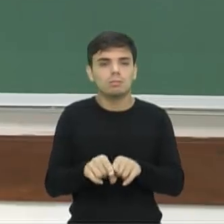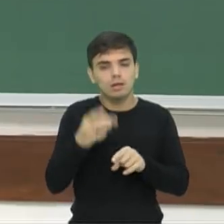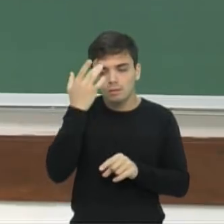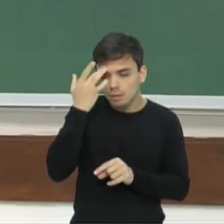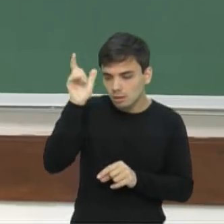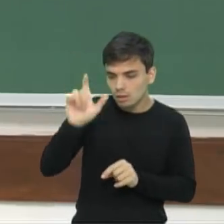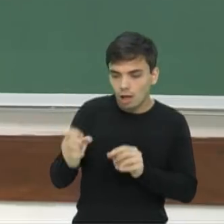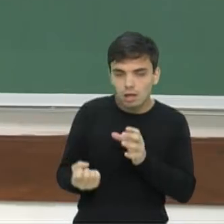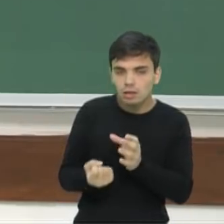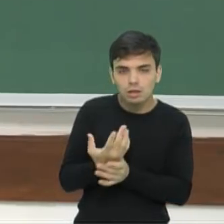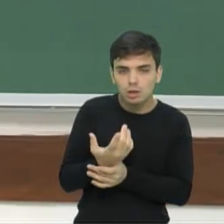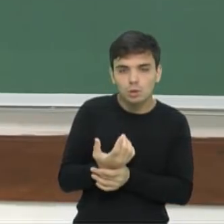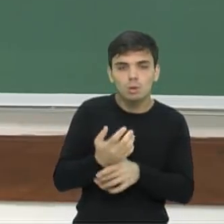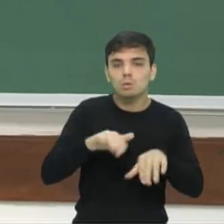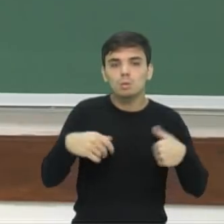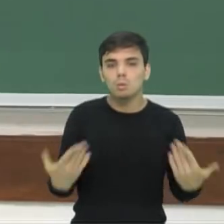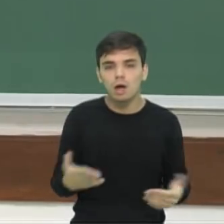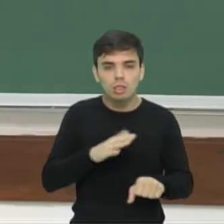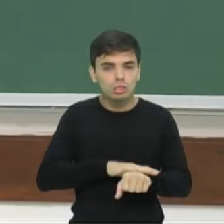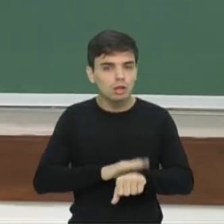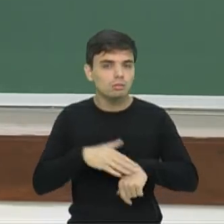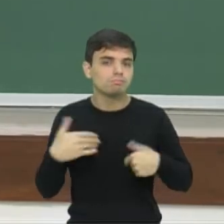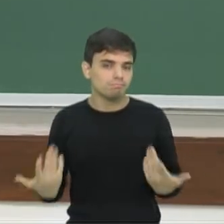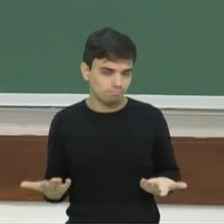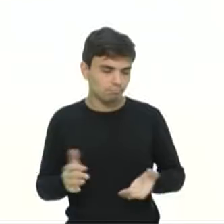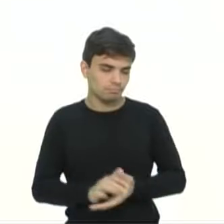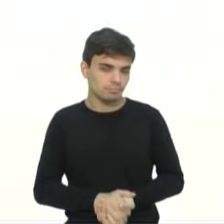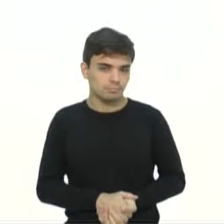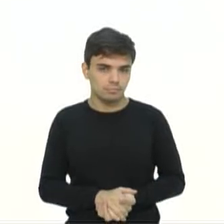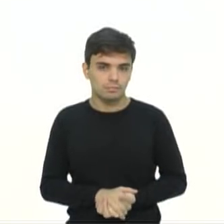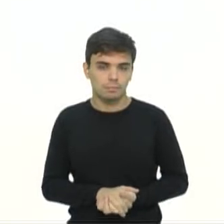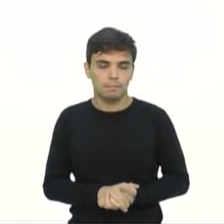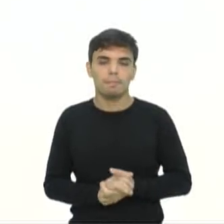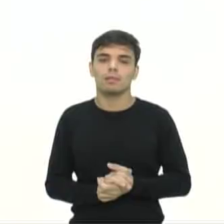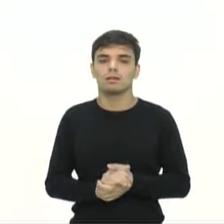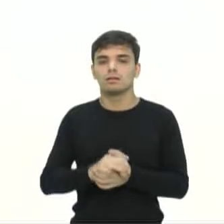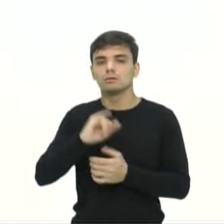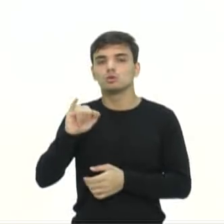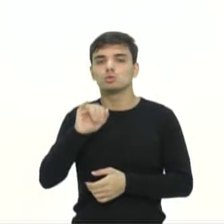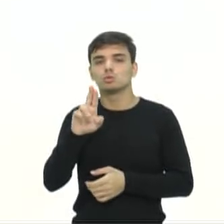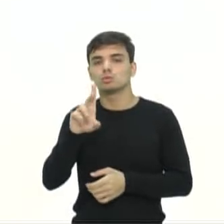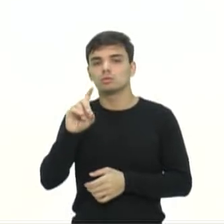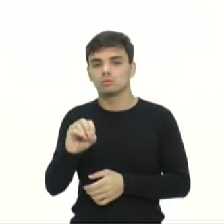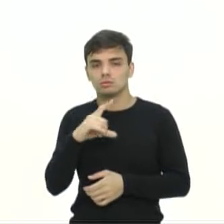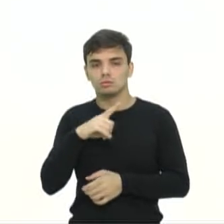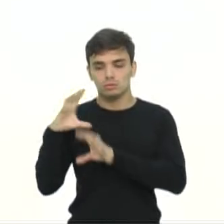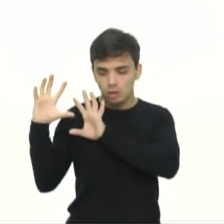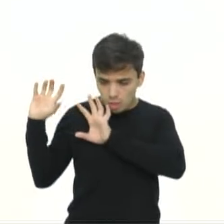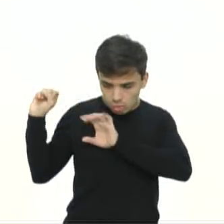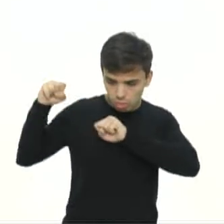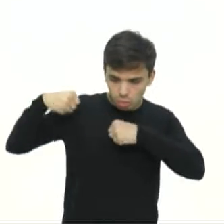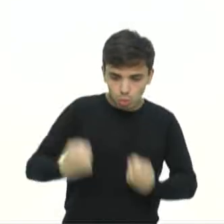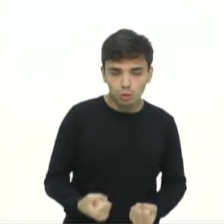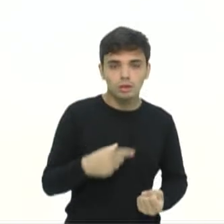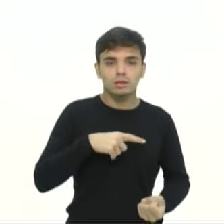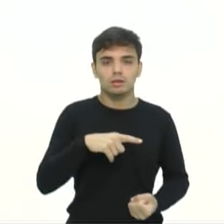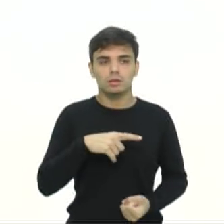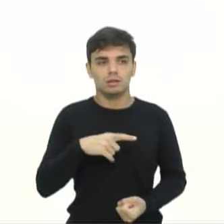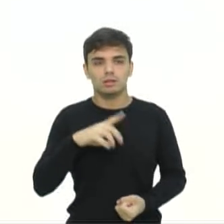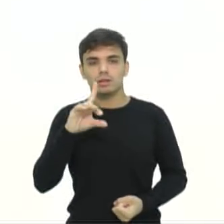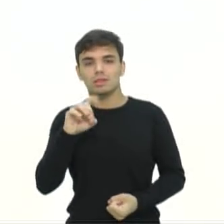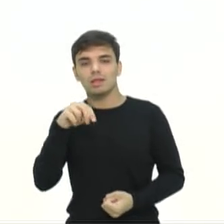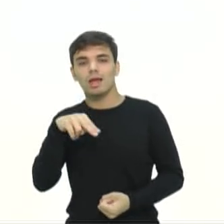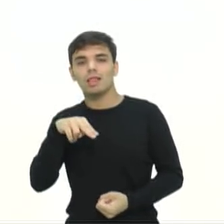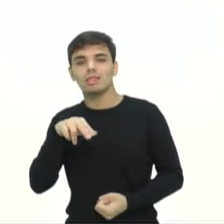né? Que então está retratado nesse primeiro slide aqui. Então, o judô tem DNA indiscutível. Então, seu pai, seu criador, é